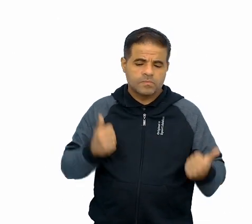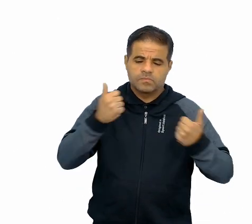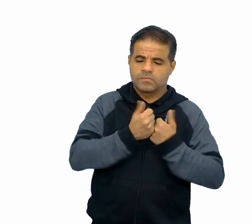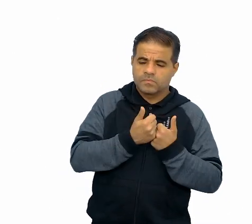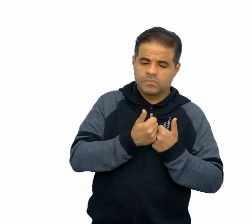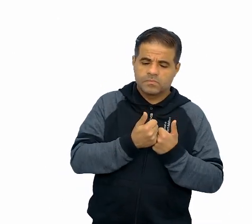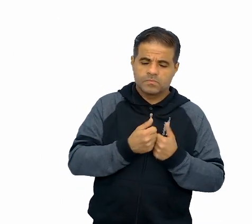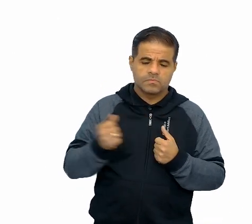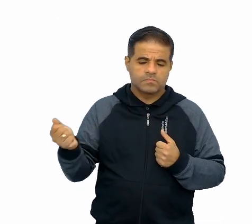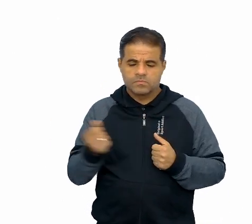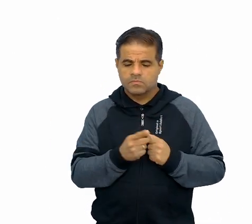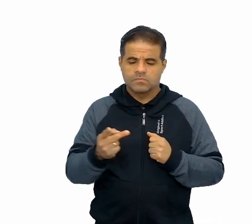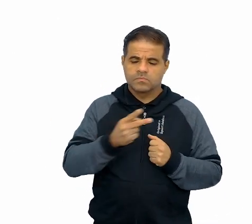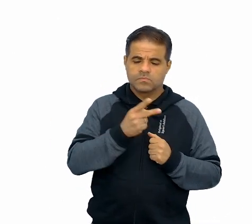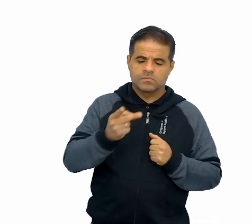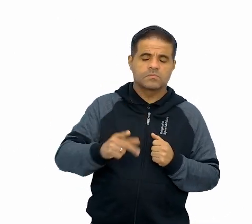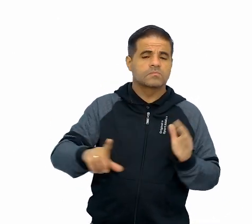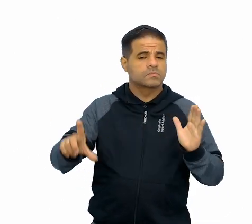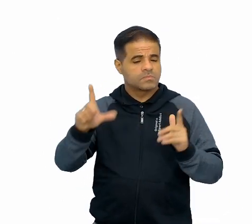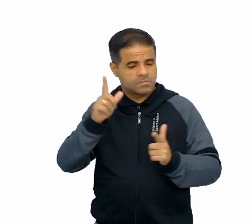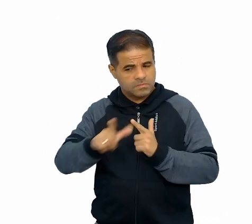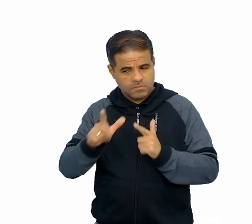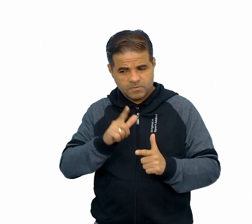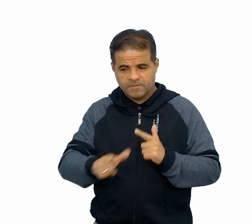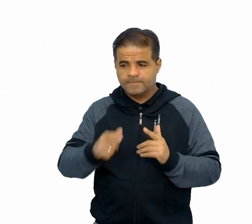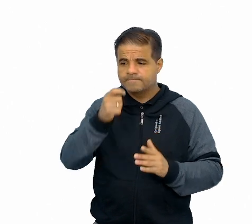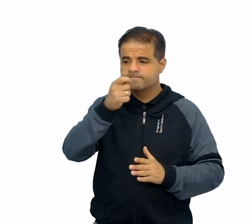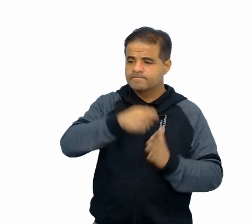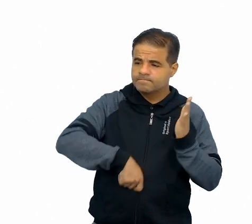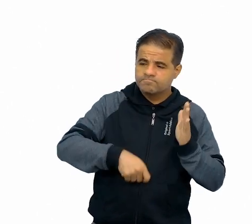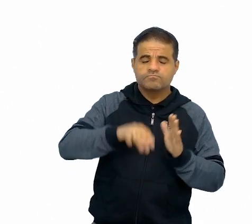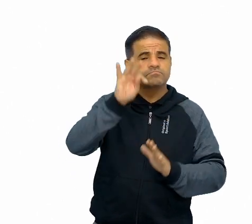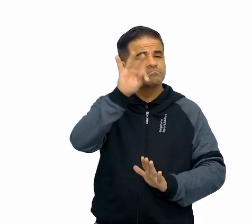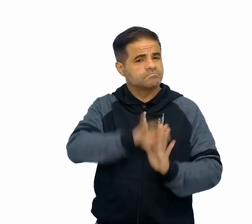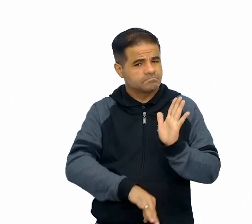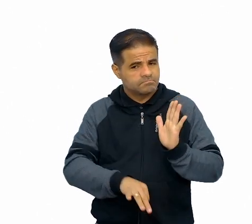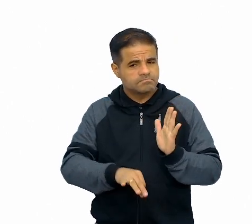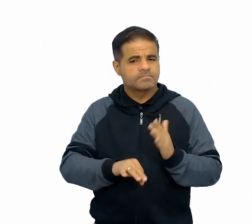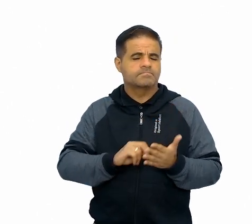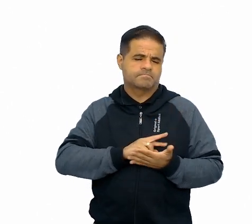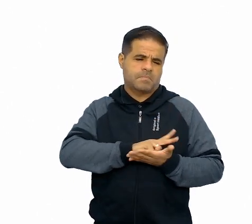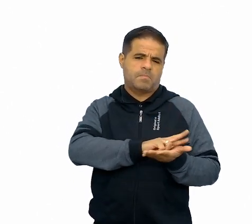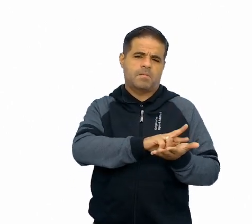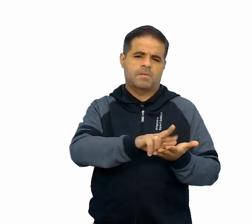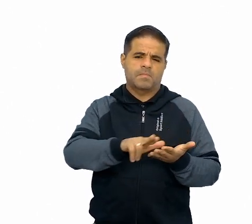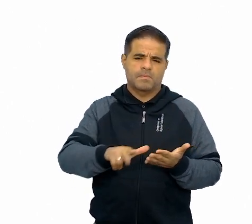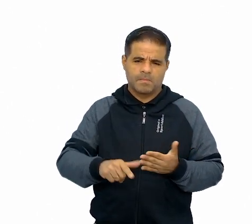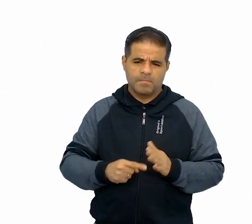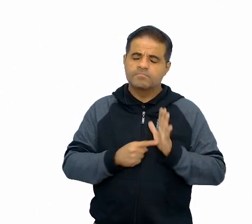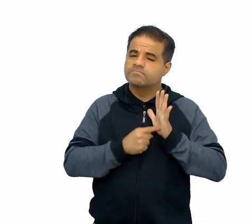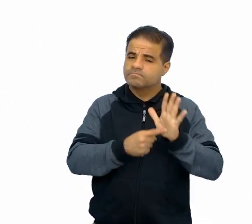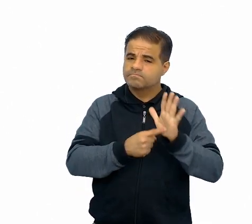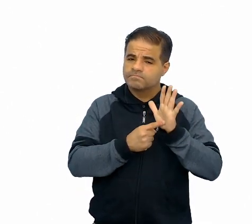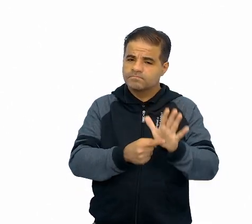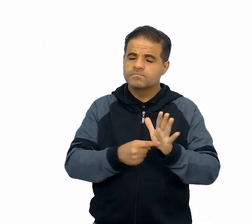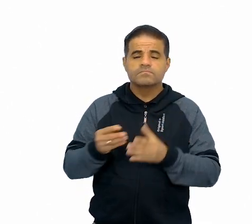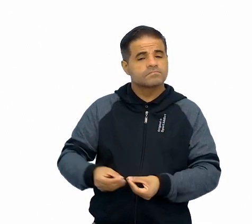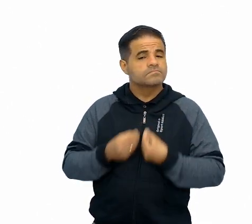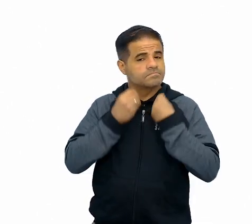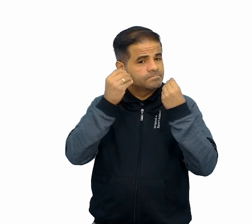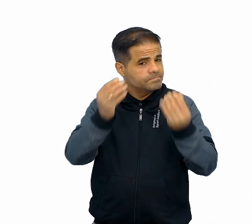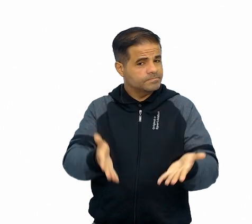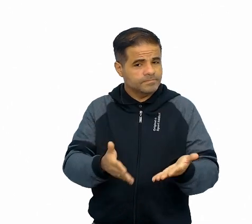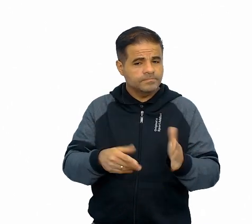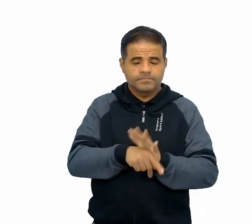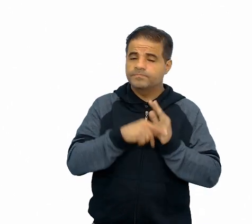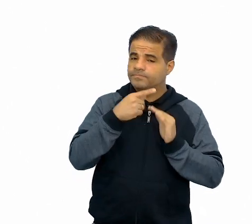valor sonoro convencional das letras, na extensão do texto, entre outros indícios que são oferecidos aí